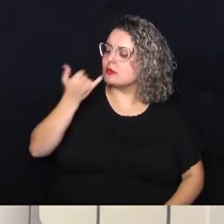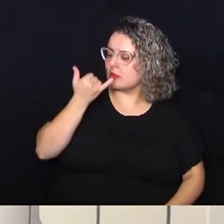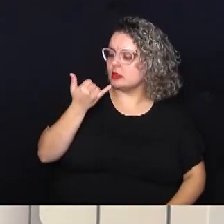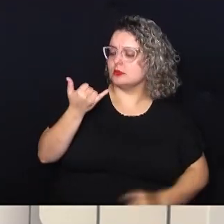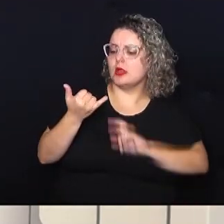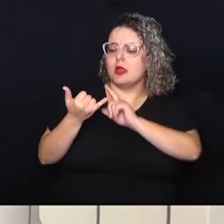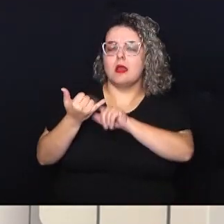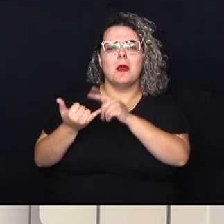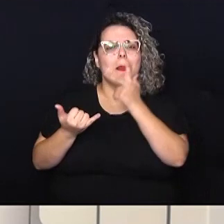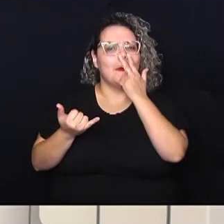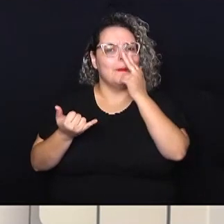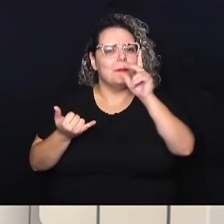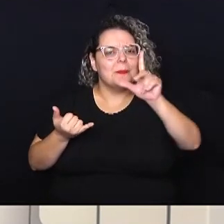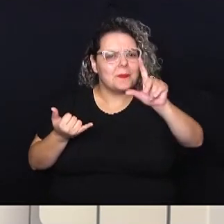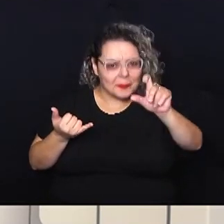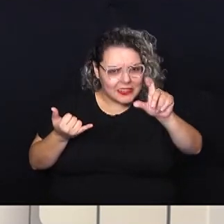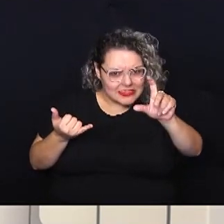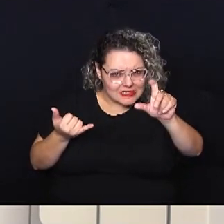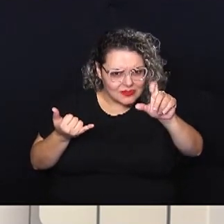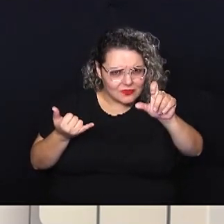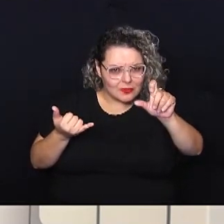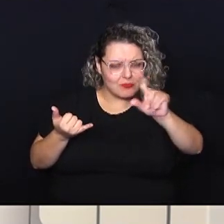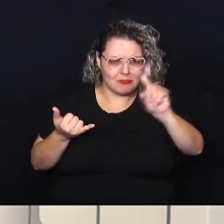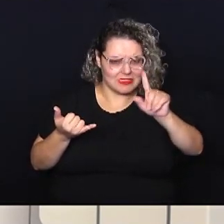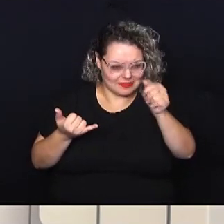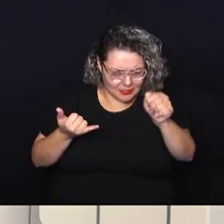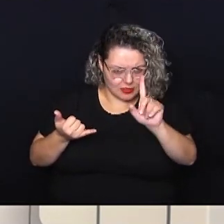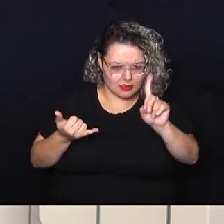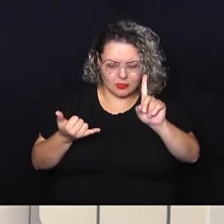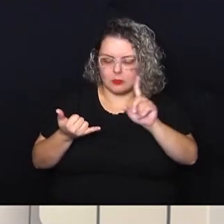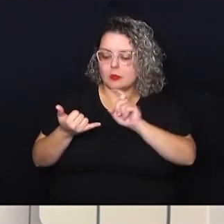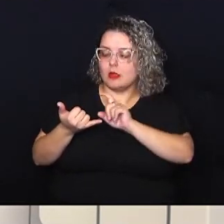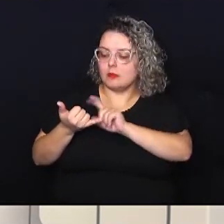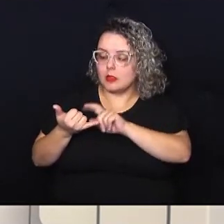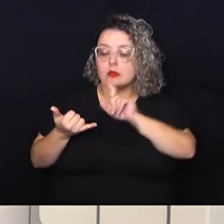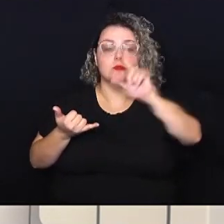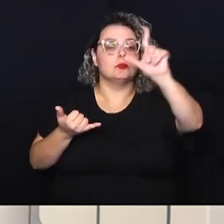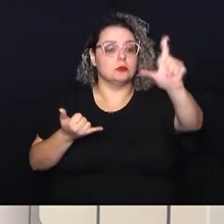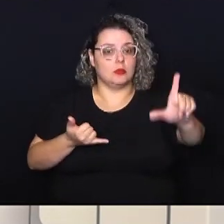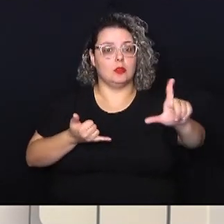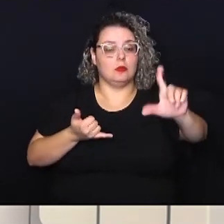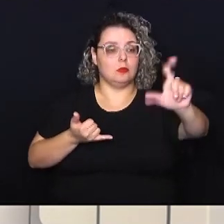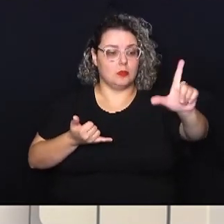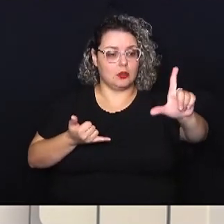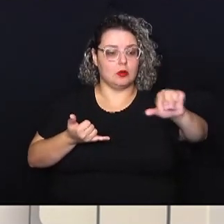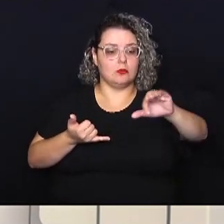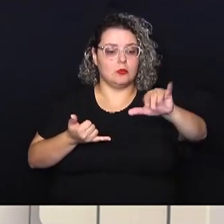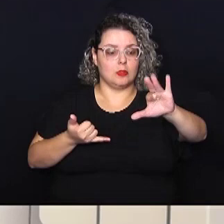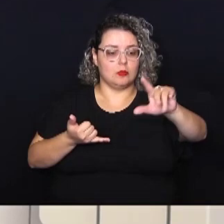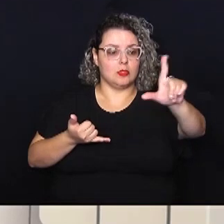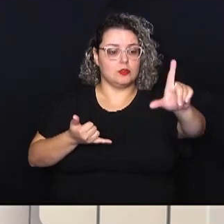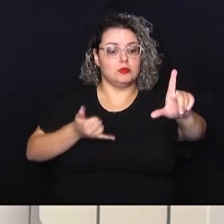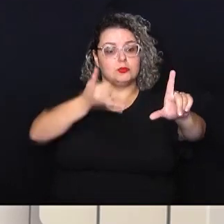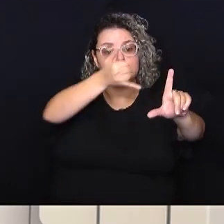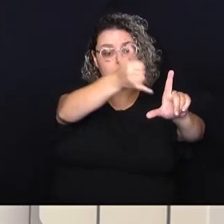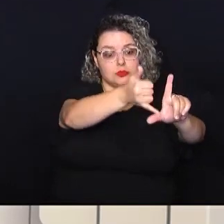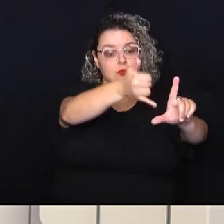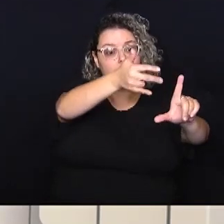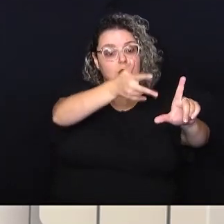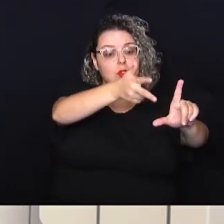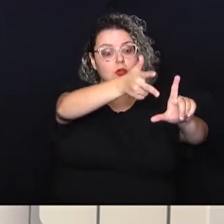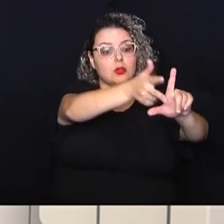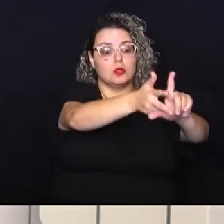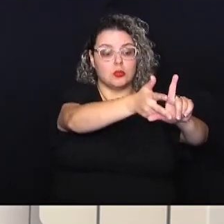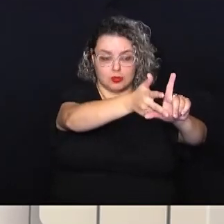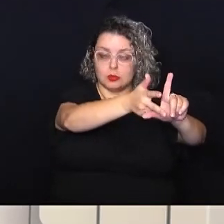Pegue o celular, abre a câmera como se fosse tirar uma foto e você vai apontar aqui, ó, para este QR Code. Com a câmera